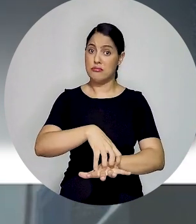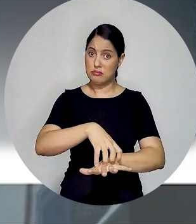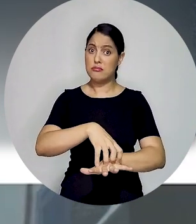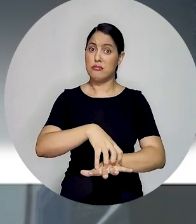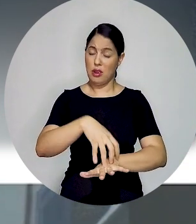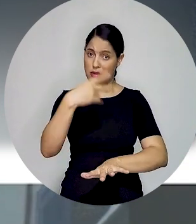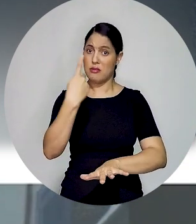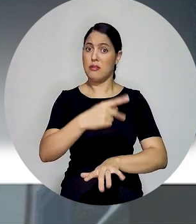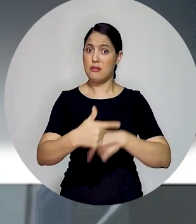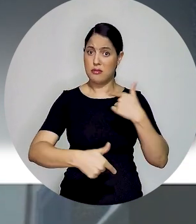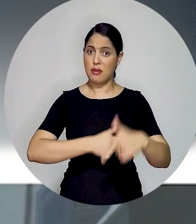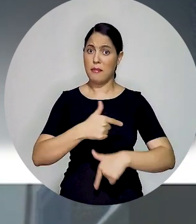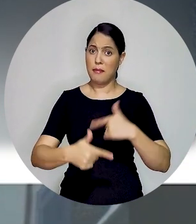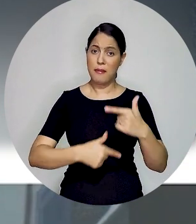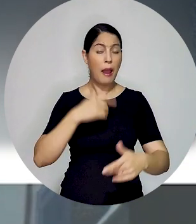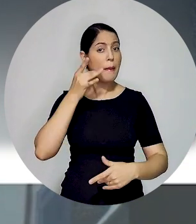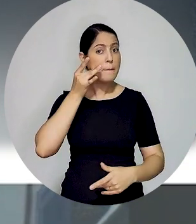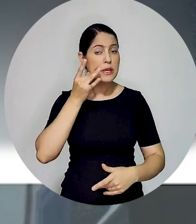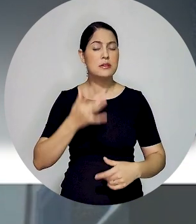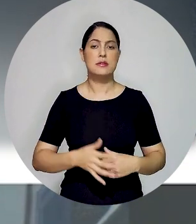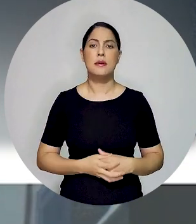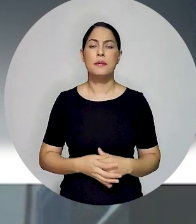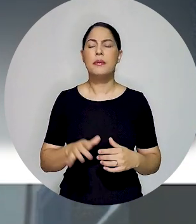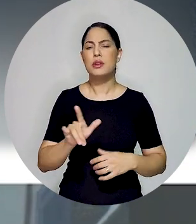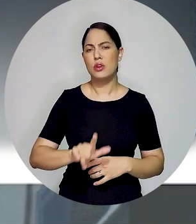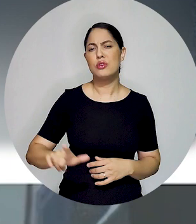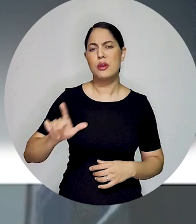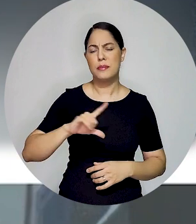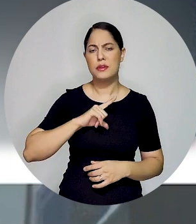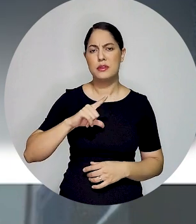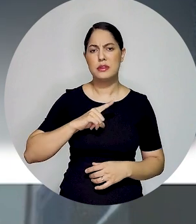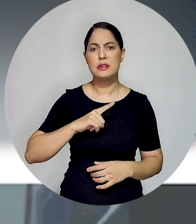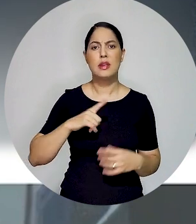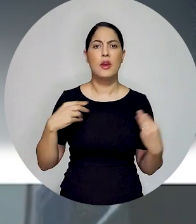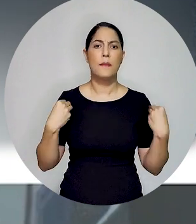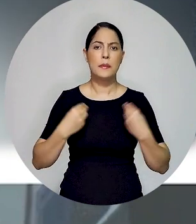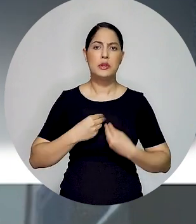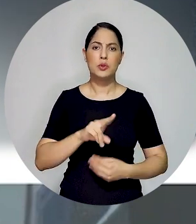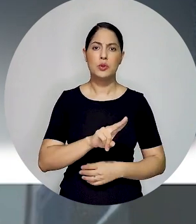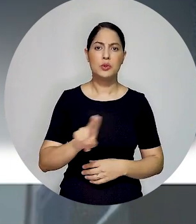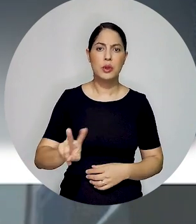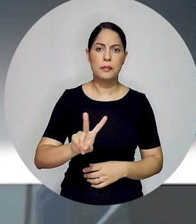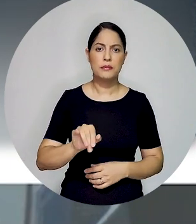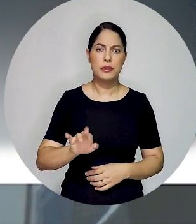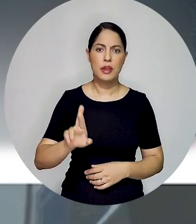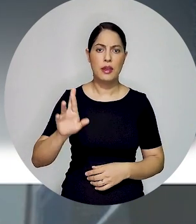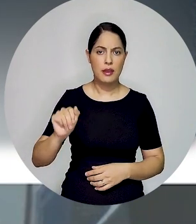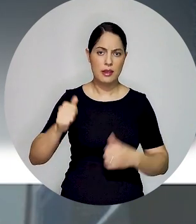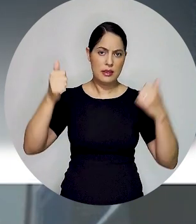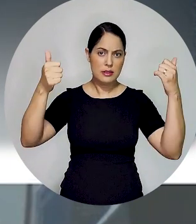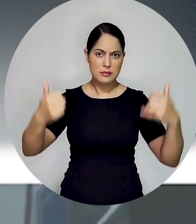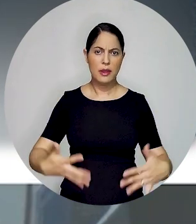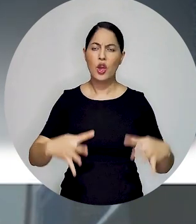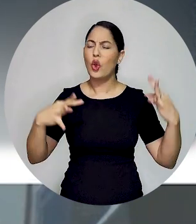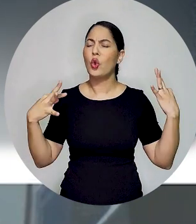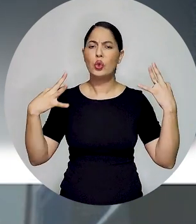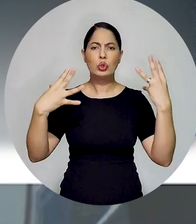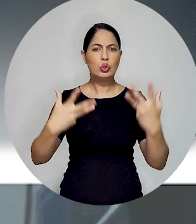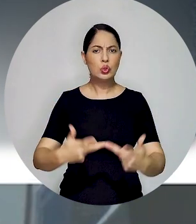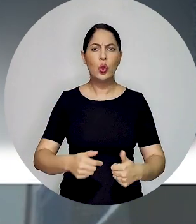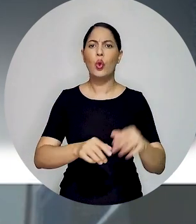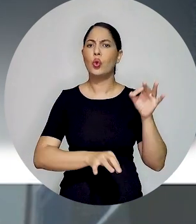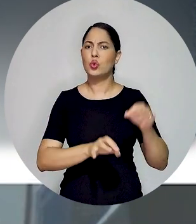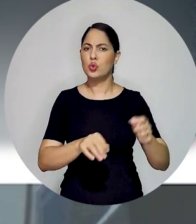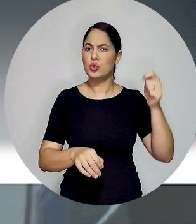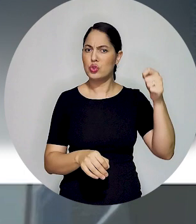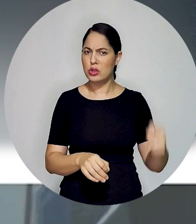a respeito desse tema. Mas nada melhor do que, como disse o eminente relator, o nosso conselheiro, ministro Vieira de Mello, para que